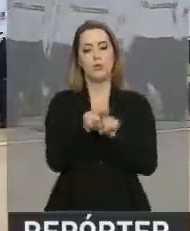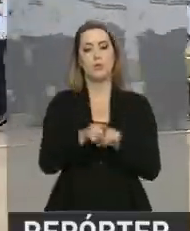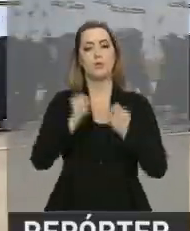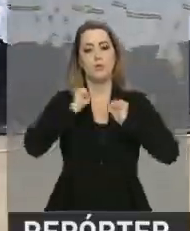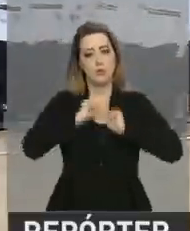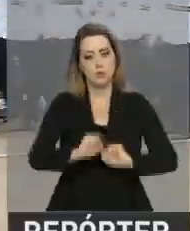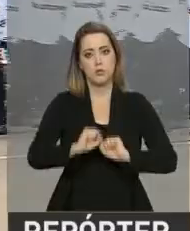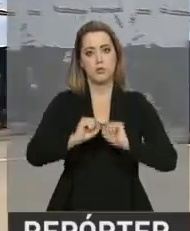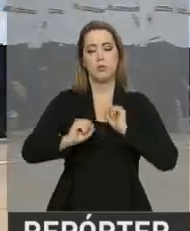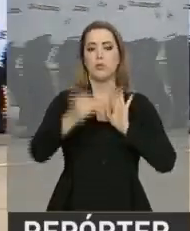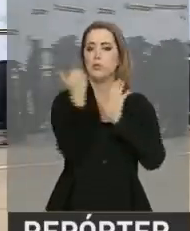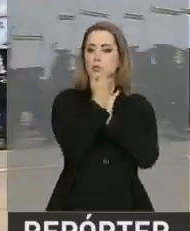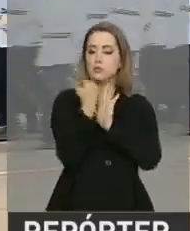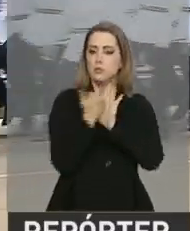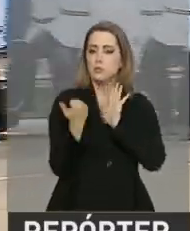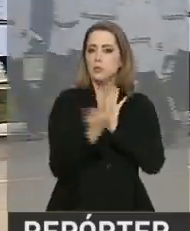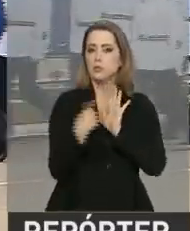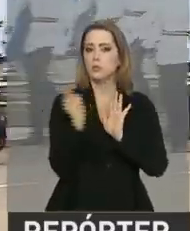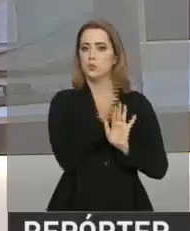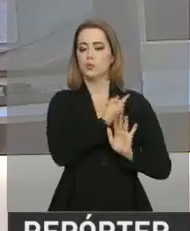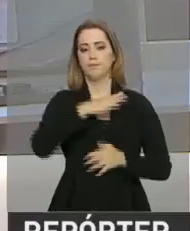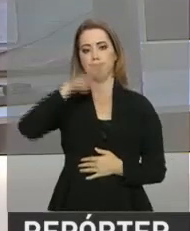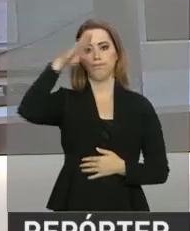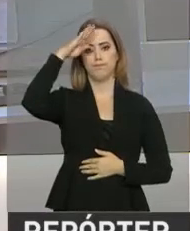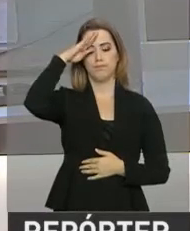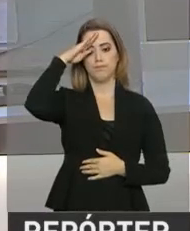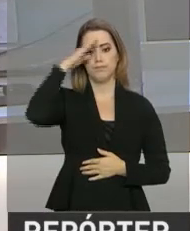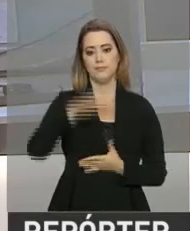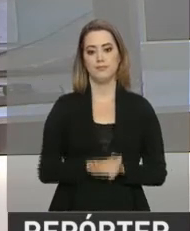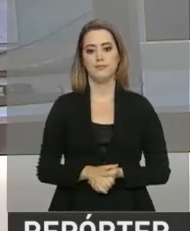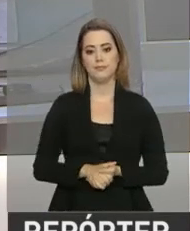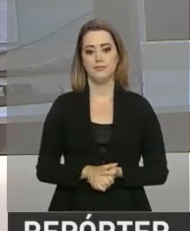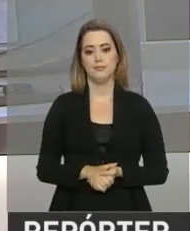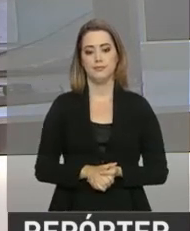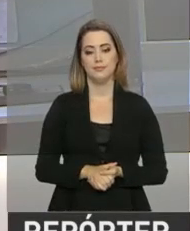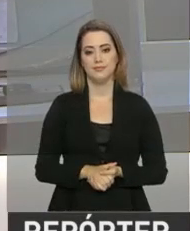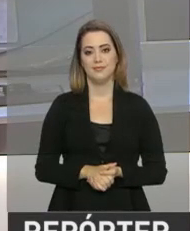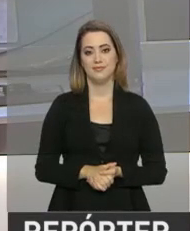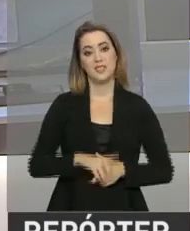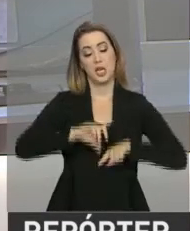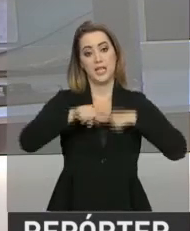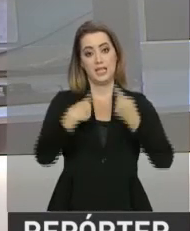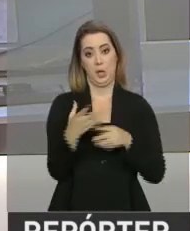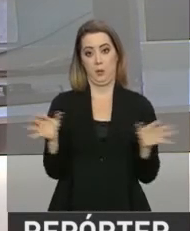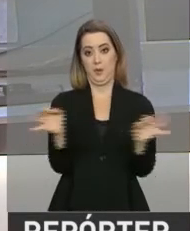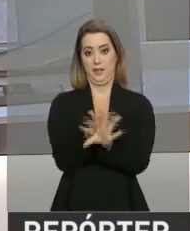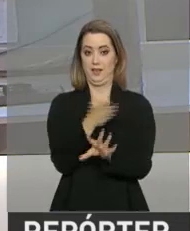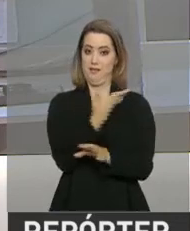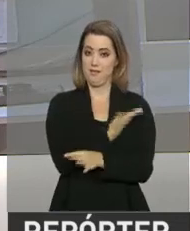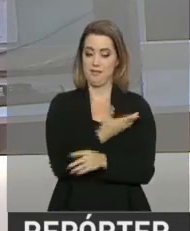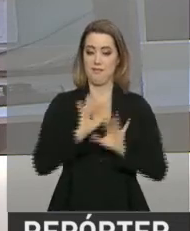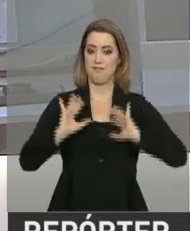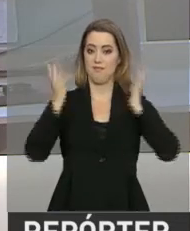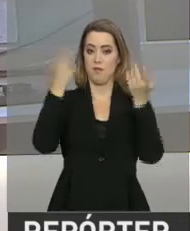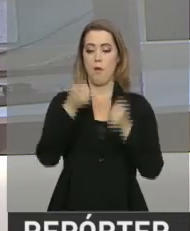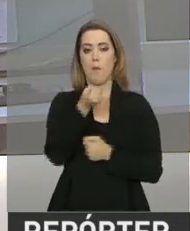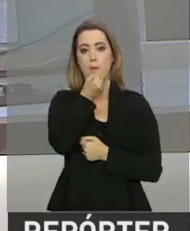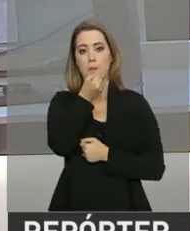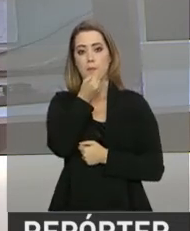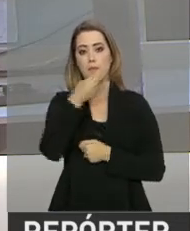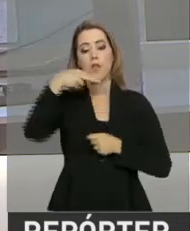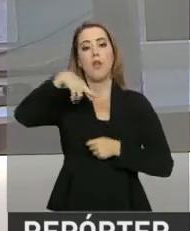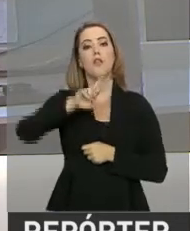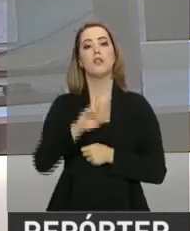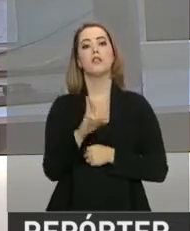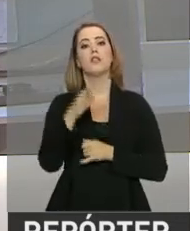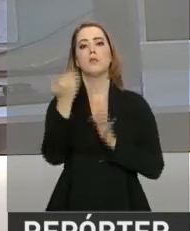capacidade de planejamento de nossos militares depois da cerimônia o ministro da justiça falou com a equipe da tv nbr sobre o